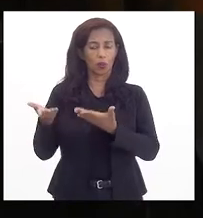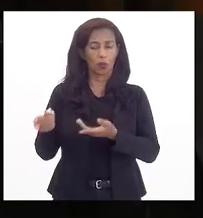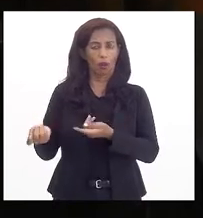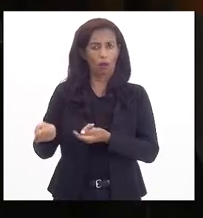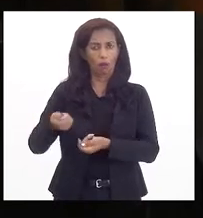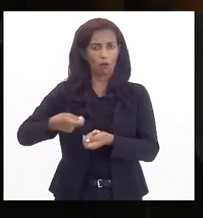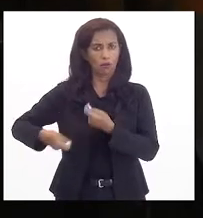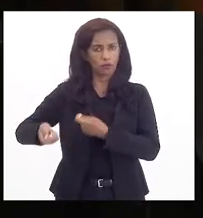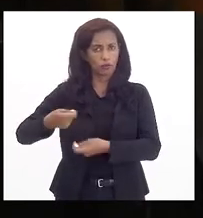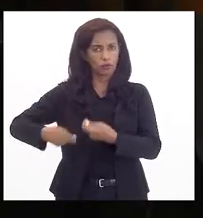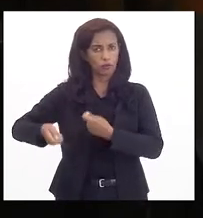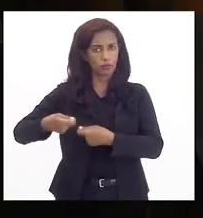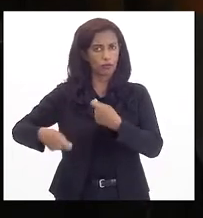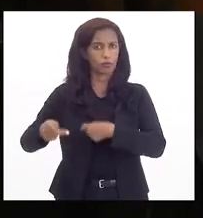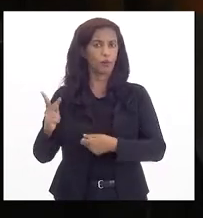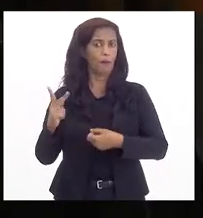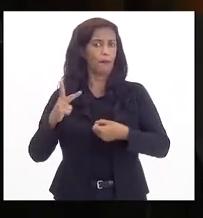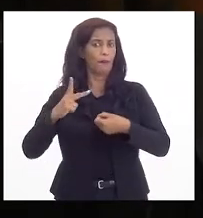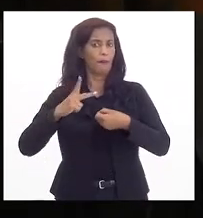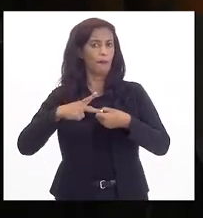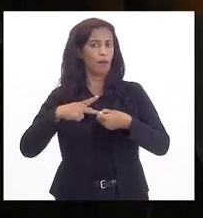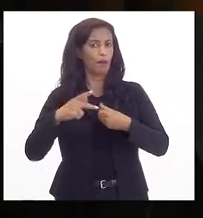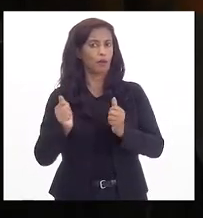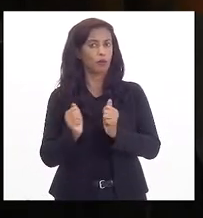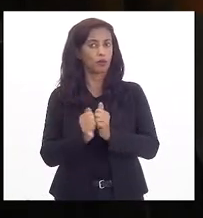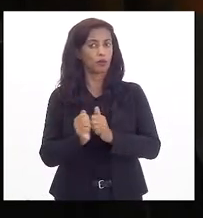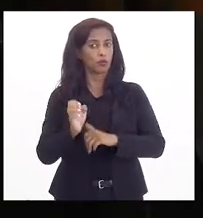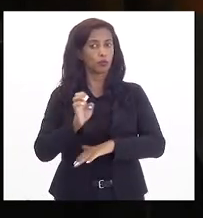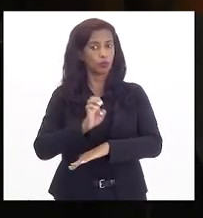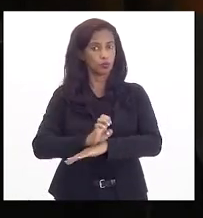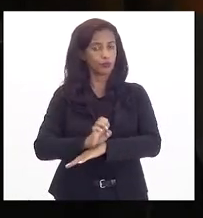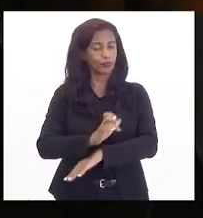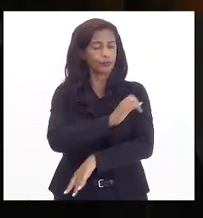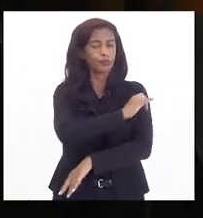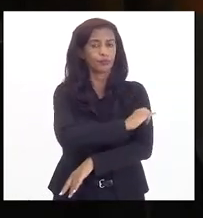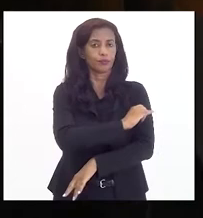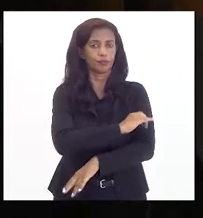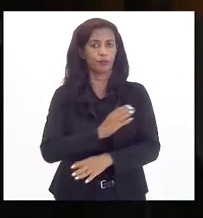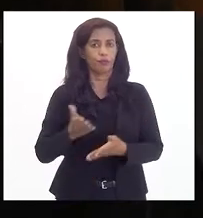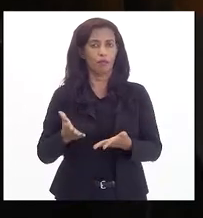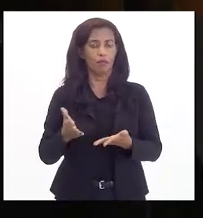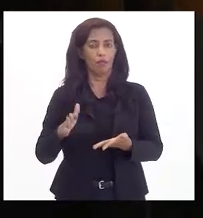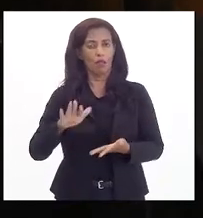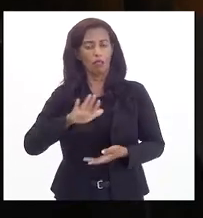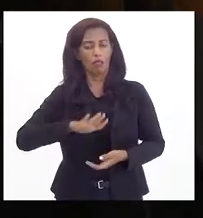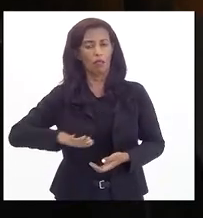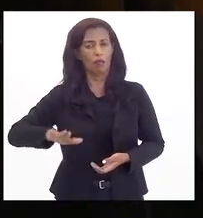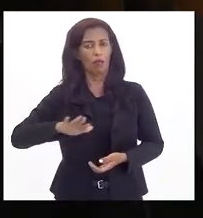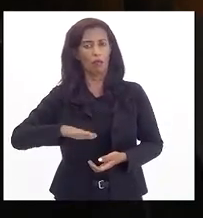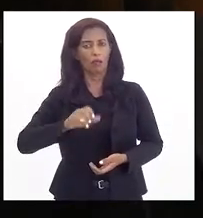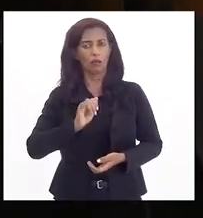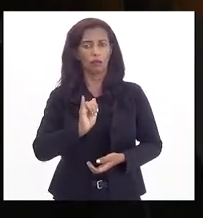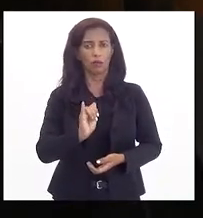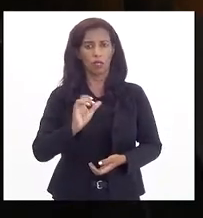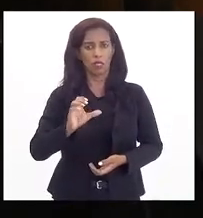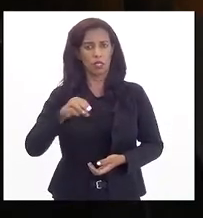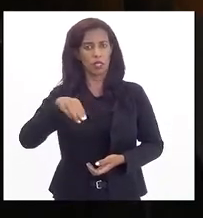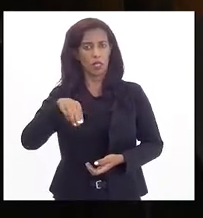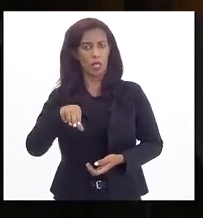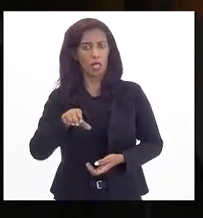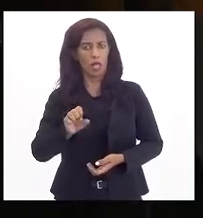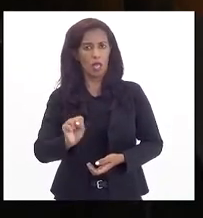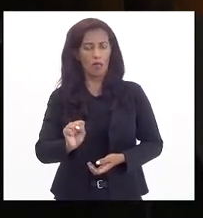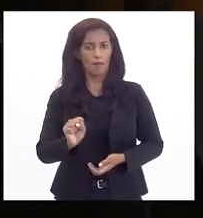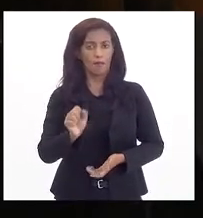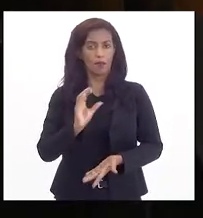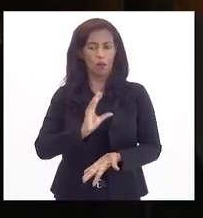administrativo da Petrobras com o Estado do Rio de Janeiro na área de ICMS é a